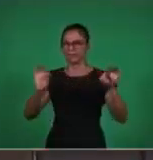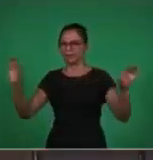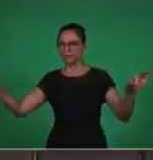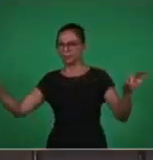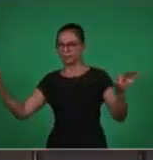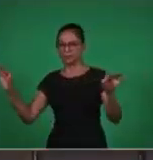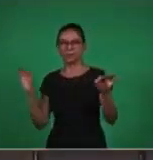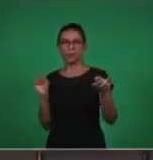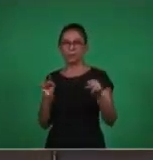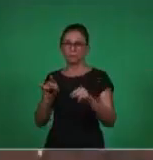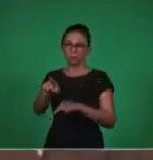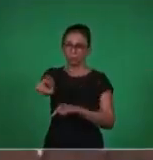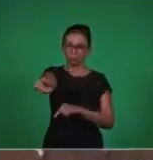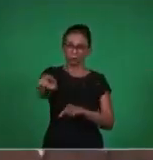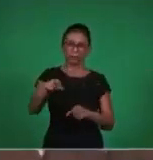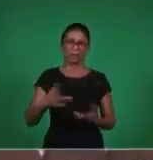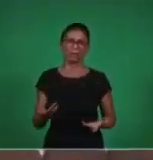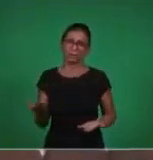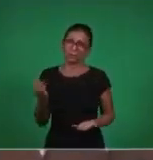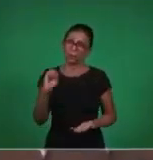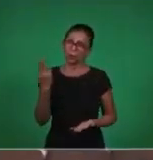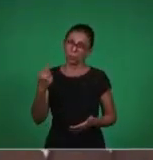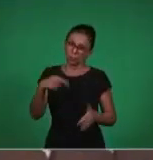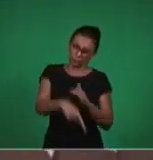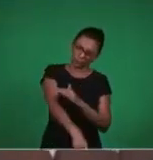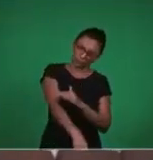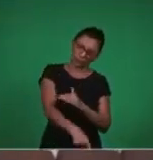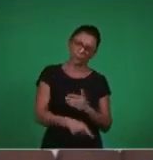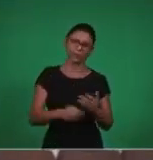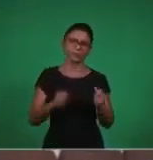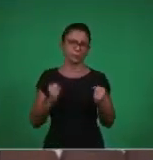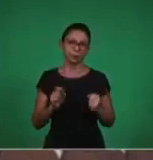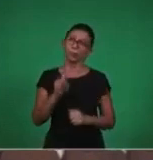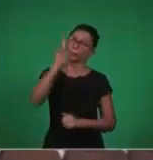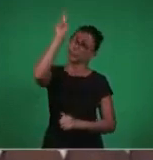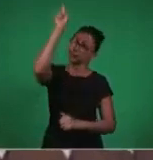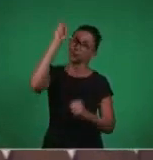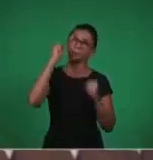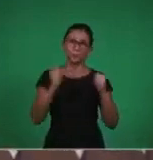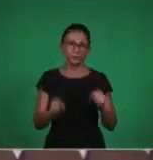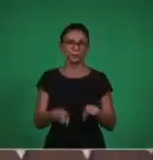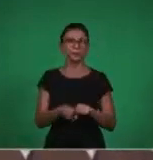lá, as três medidas nós podemos designar de